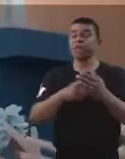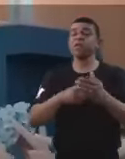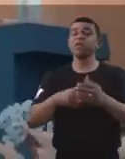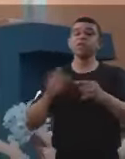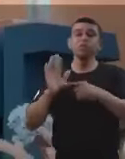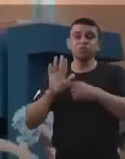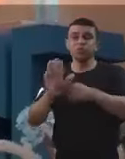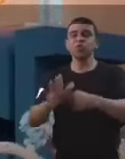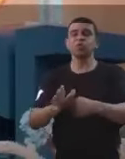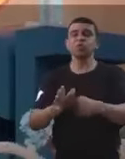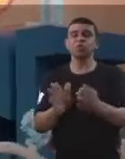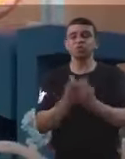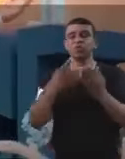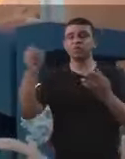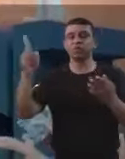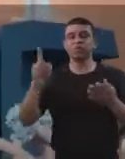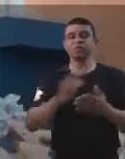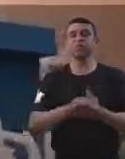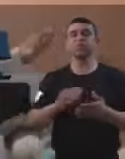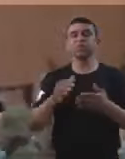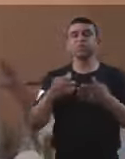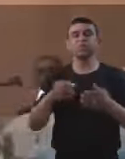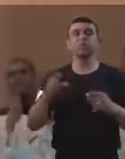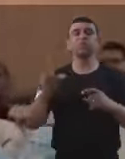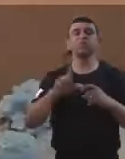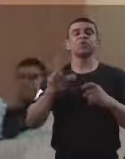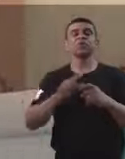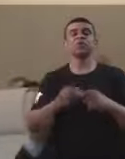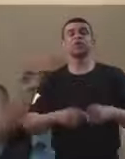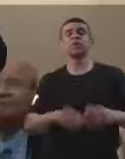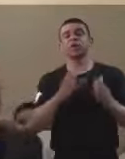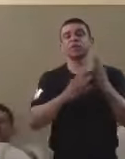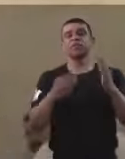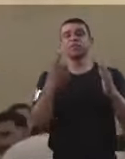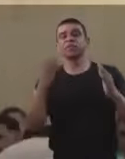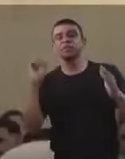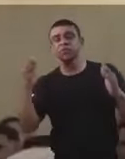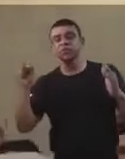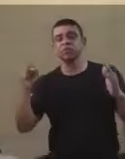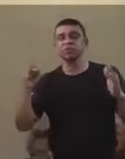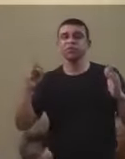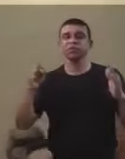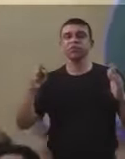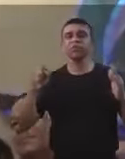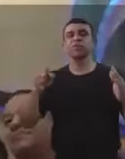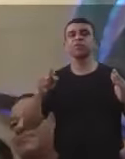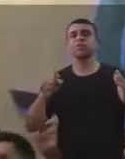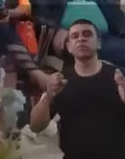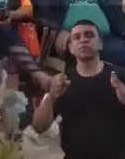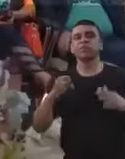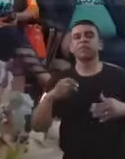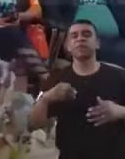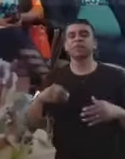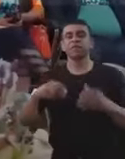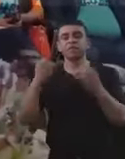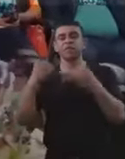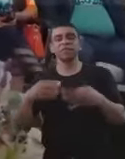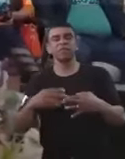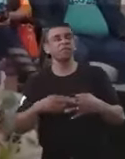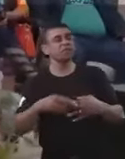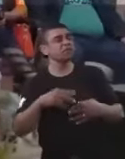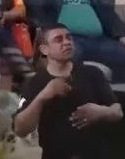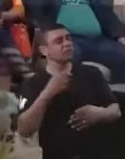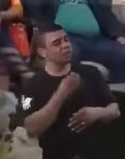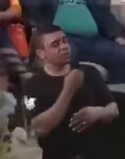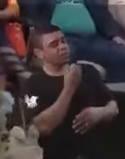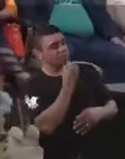devo fazer para ter vida eterna? Jesus diz, olha, me chamou de bom. Vende tudo que tem, pega o dinheiro, dá para os pobres, me segue e terás